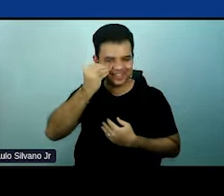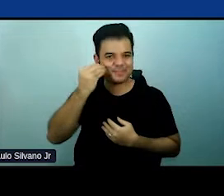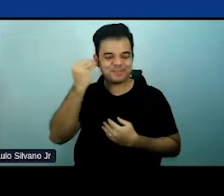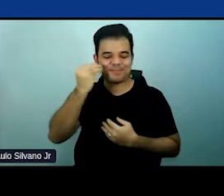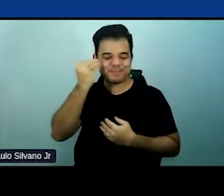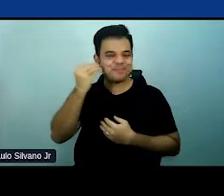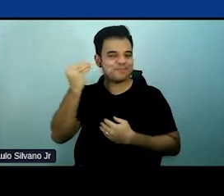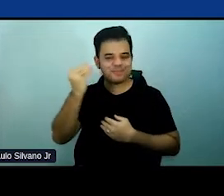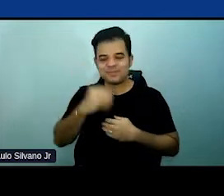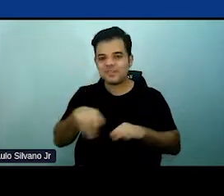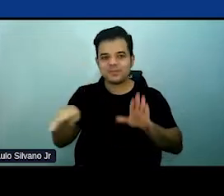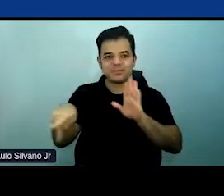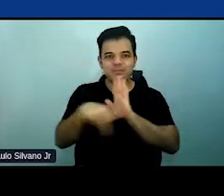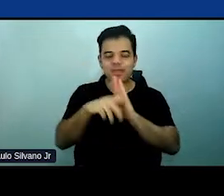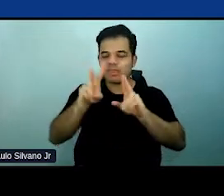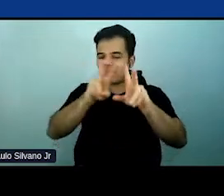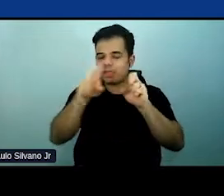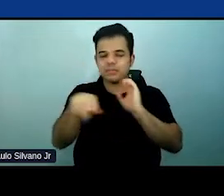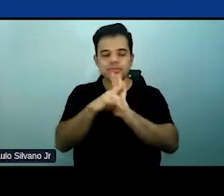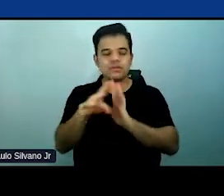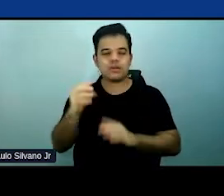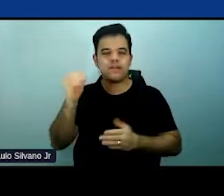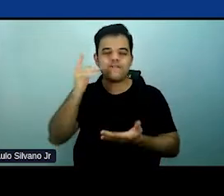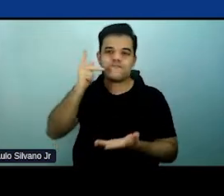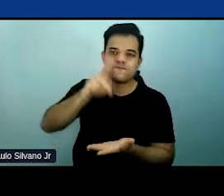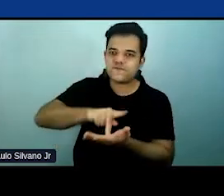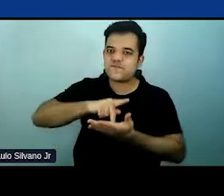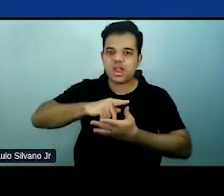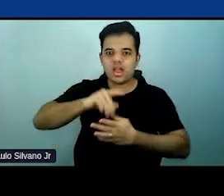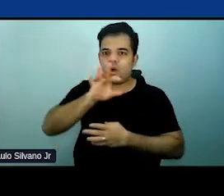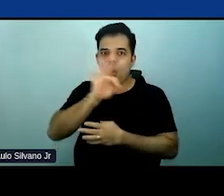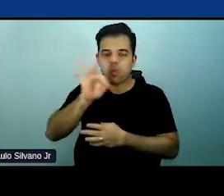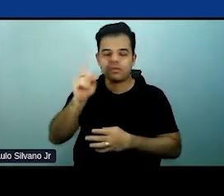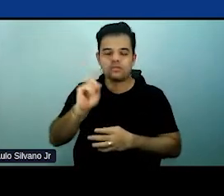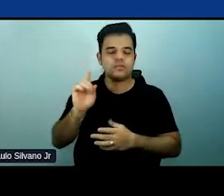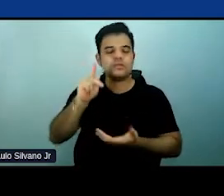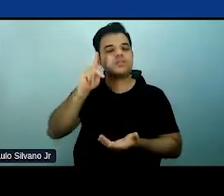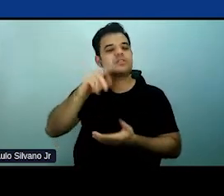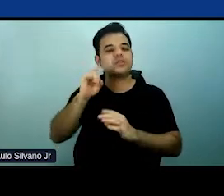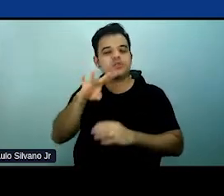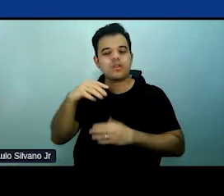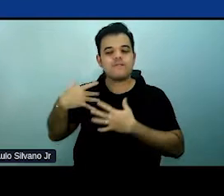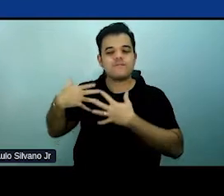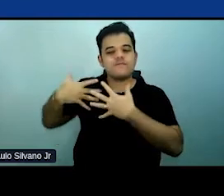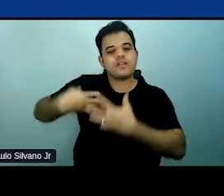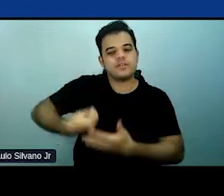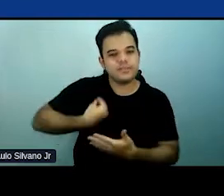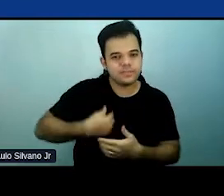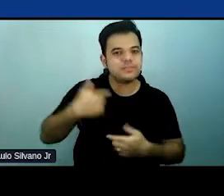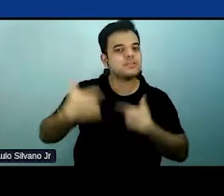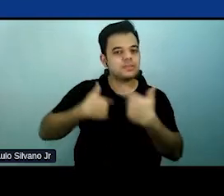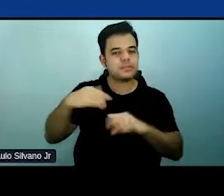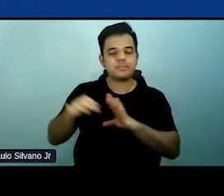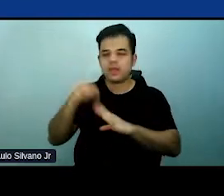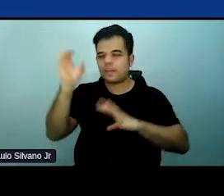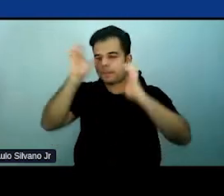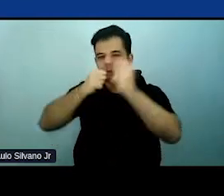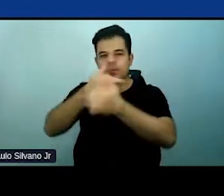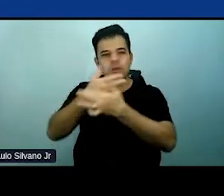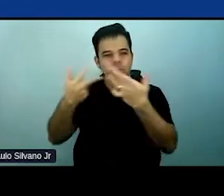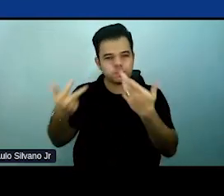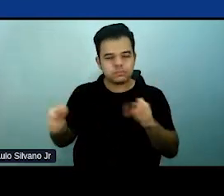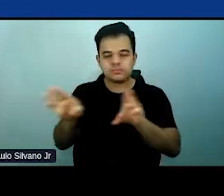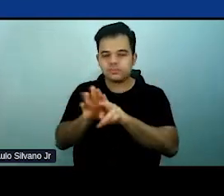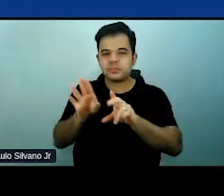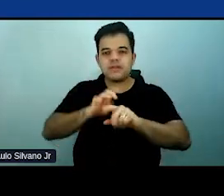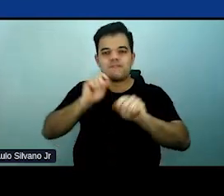a Wanda, a gente traz muito essa questão, não é de trazer verdade absoluta, e sim da gente trazer nossa vivência, lições aprendidas, o que a